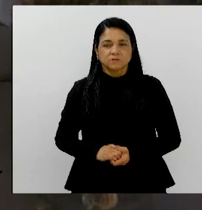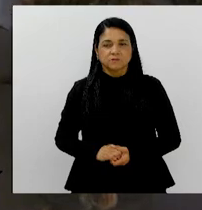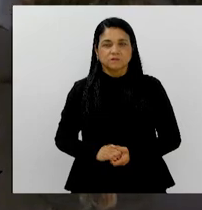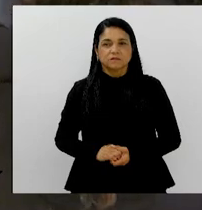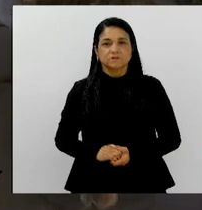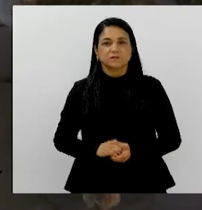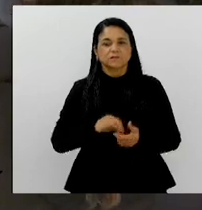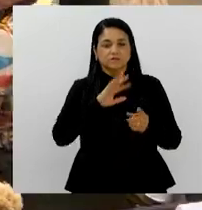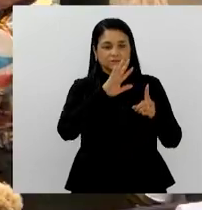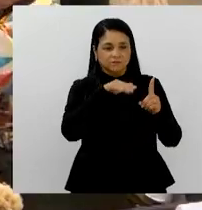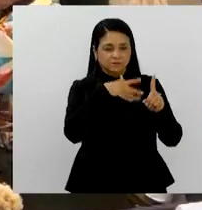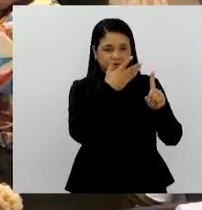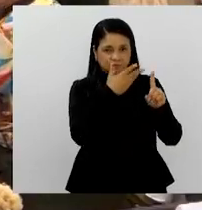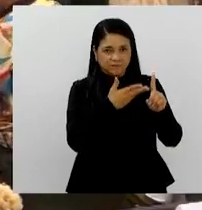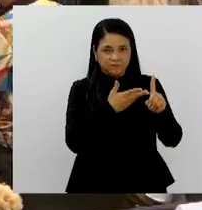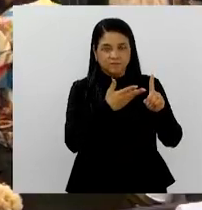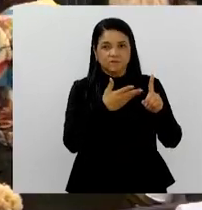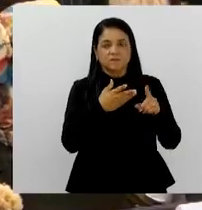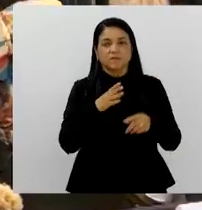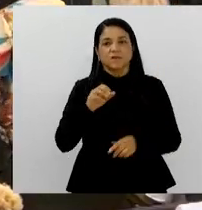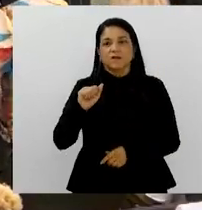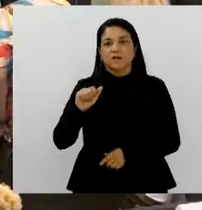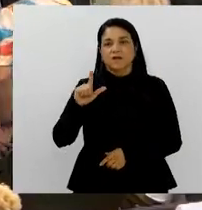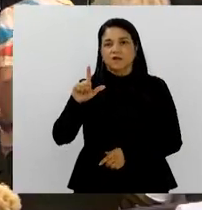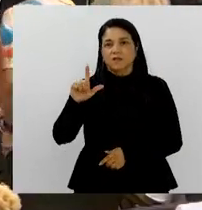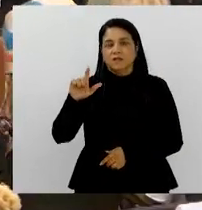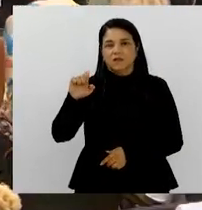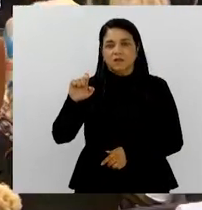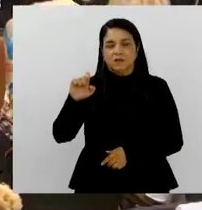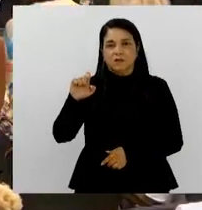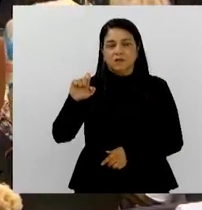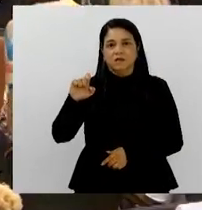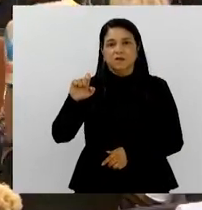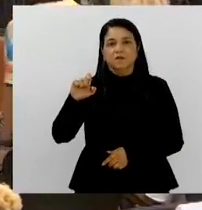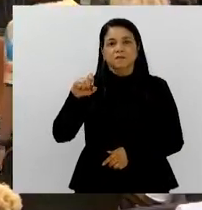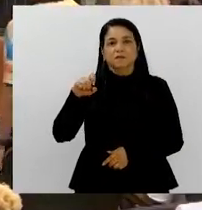Próximo agraciado, Alexandre da Silva Araújo.